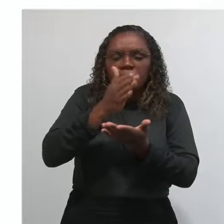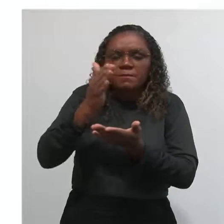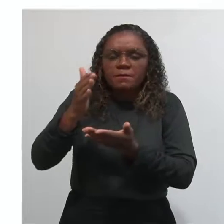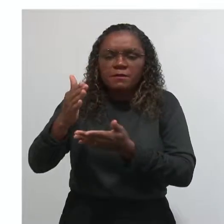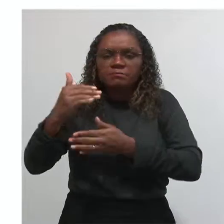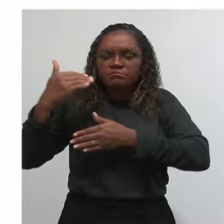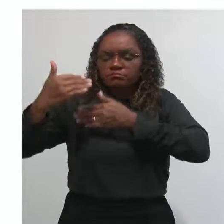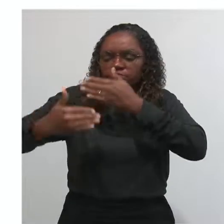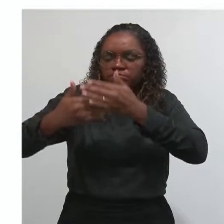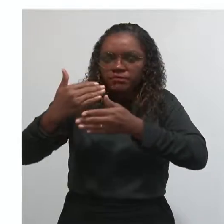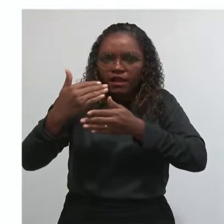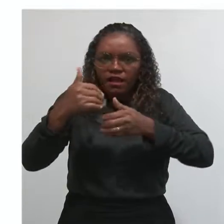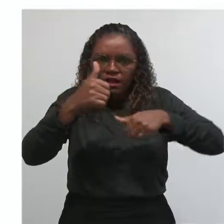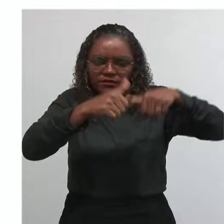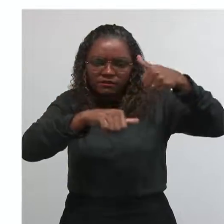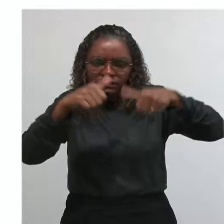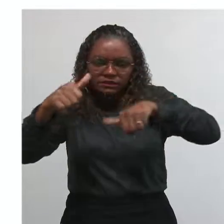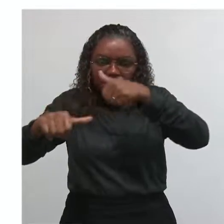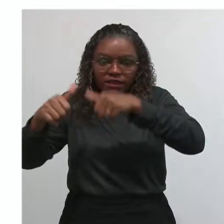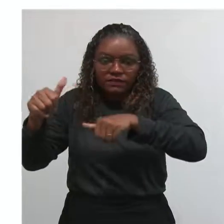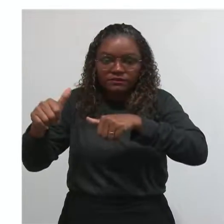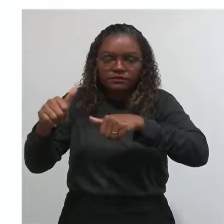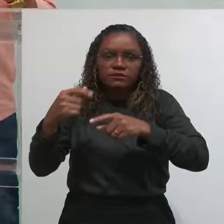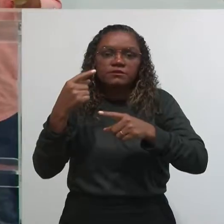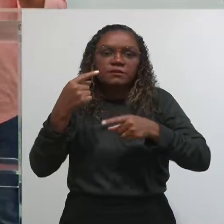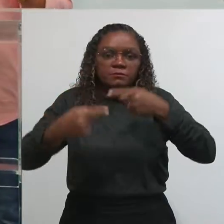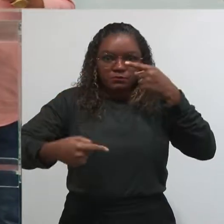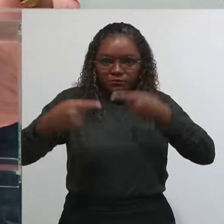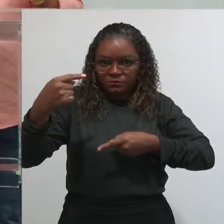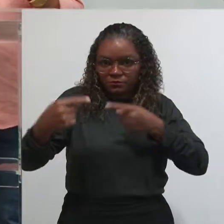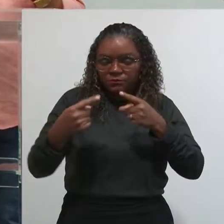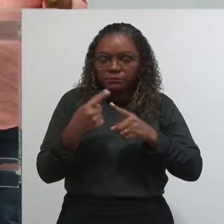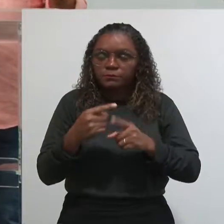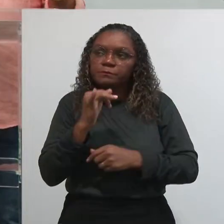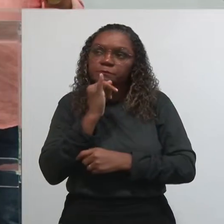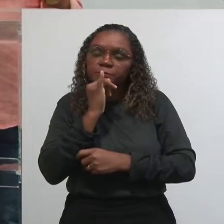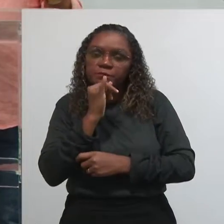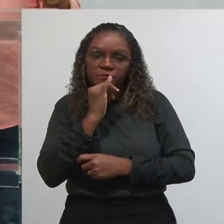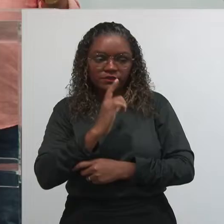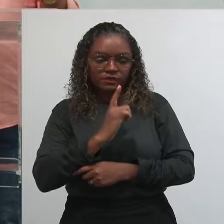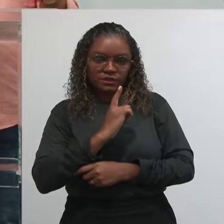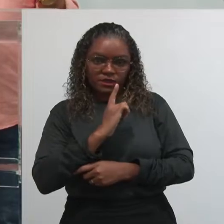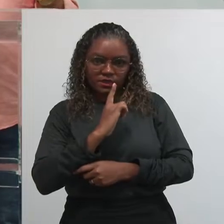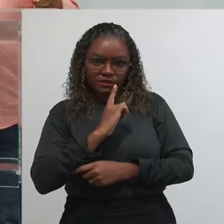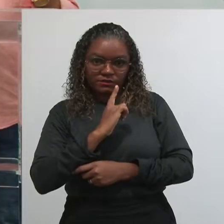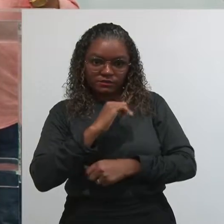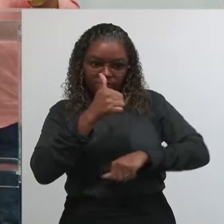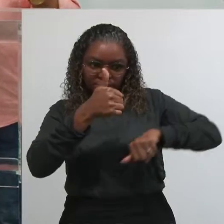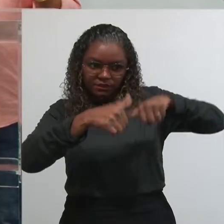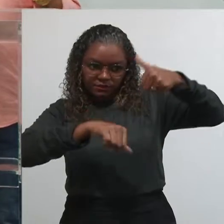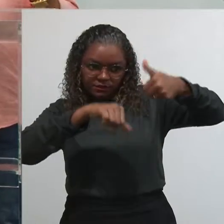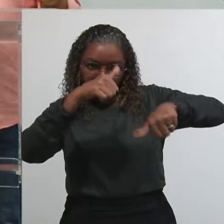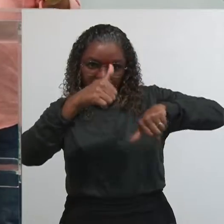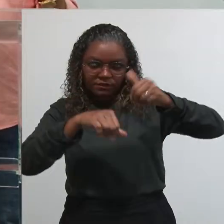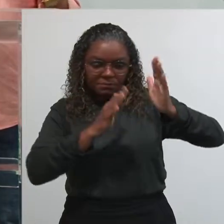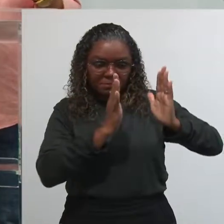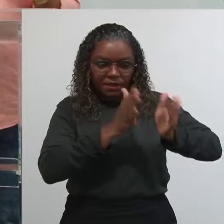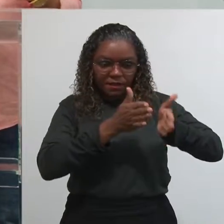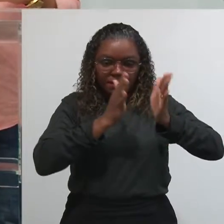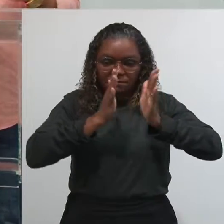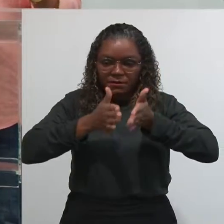ao ser empreendida da política. Por quê? Porque, obviamente, se eu tenho uma análise a partir de etapas, eu tenho um